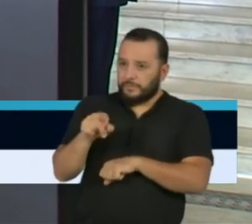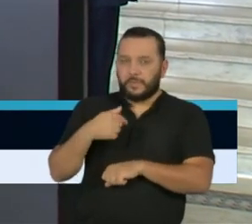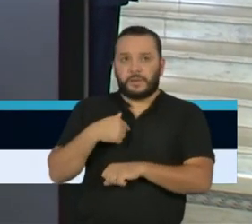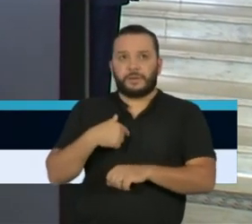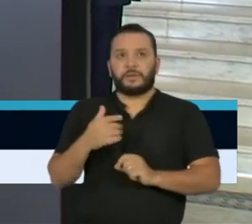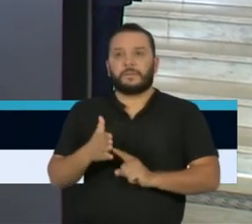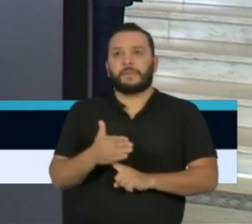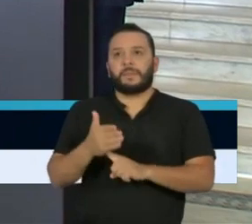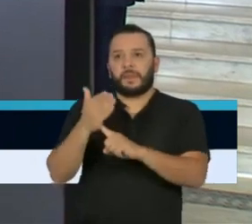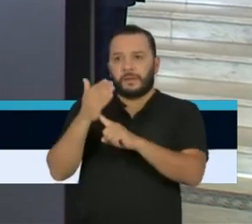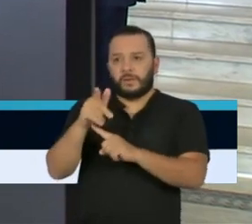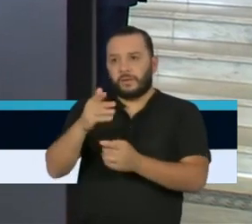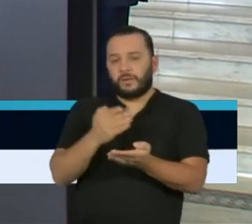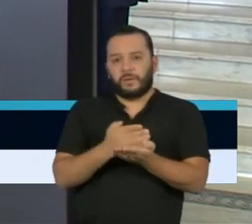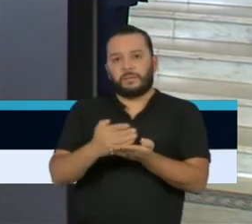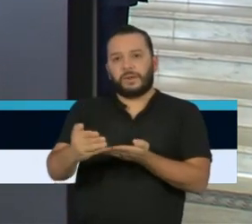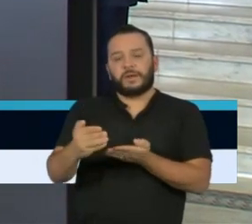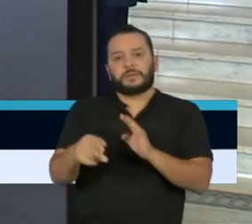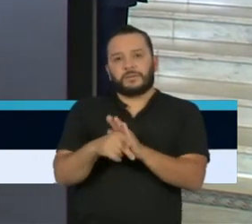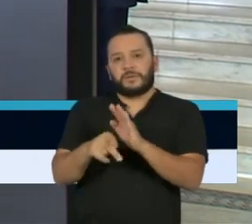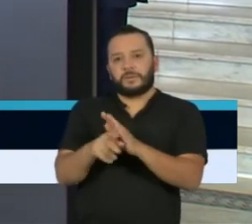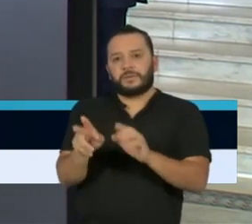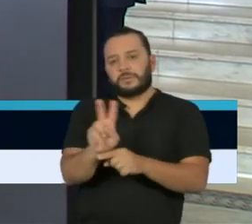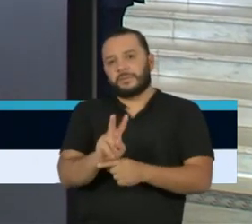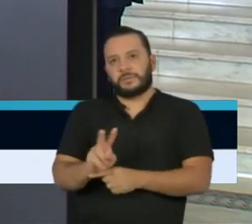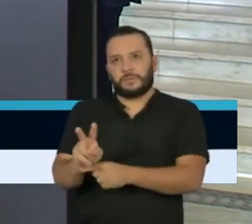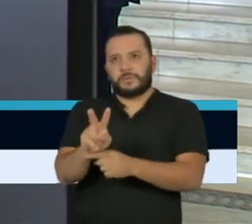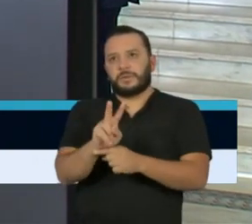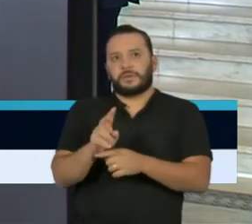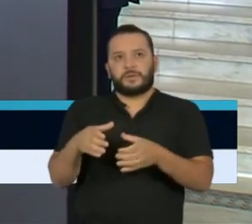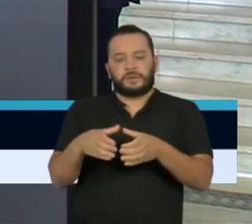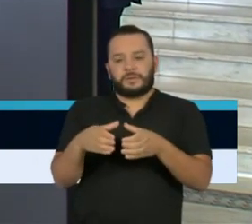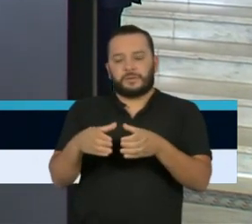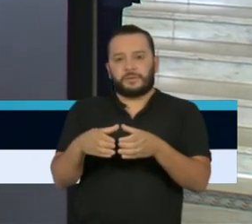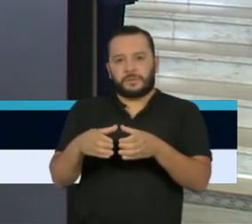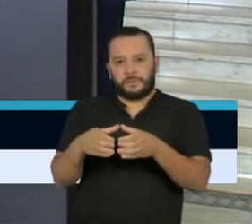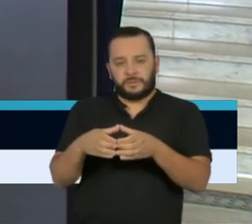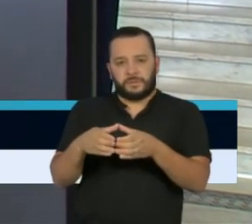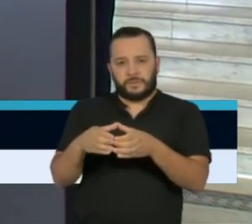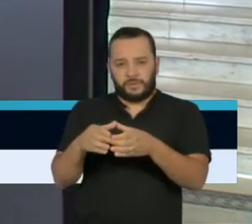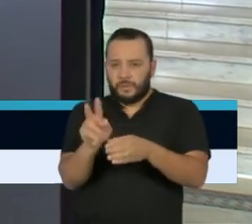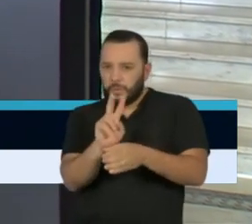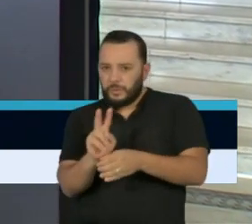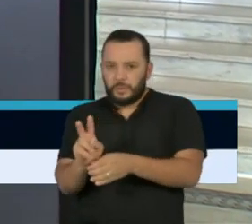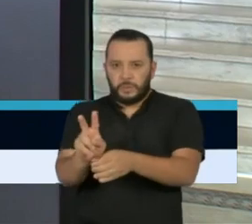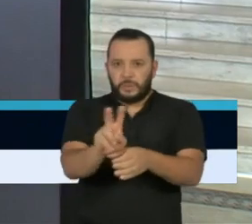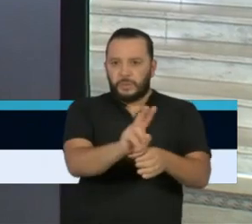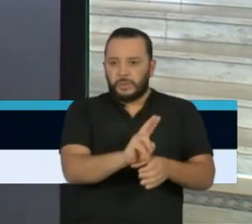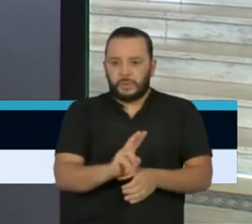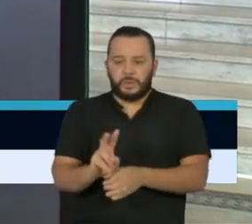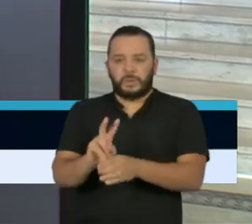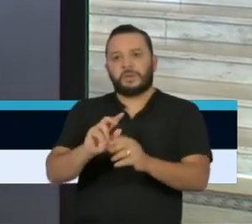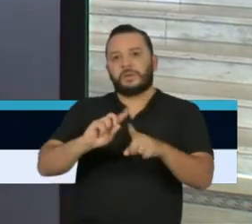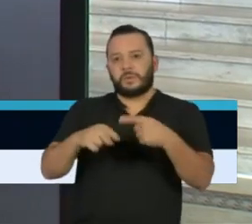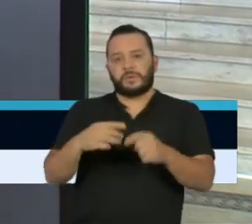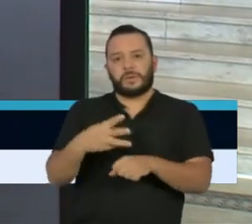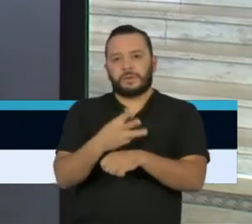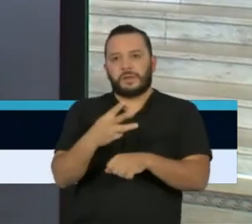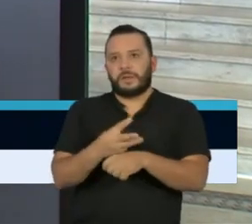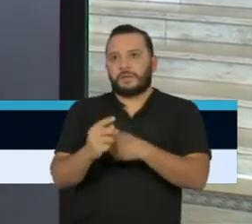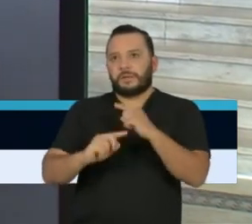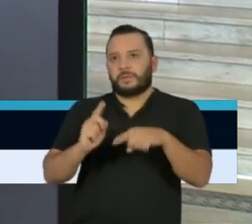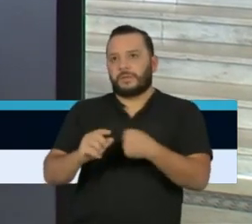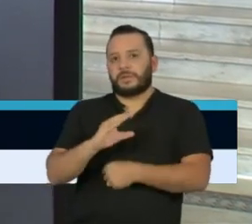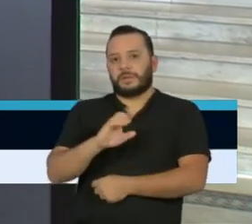tecnologia, comece pelo Sistema de Monitoramento Inteligente, depois o WhatsApp e na sequência a Célia Parnes com